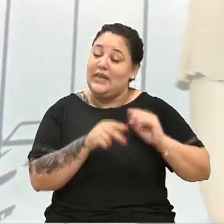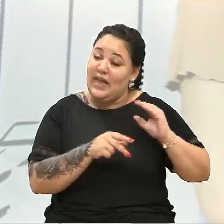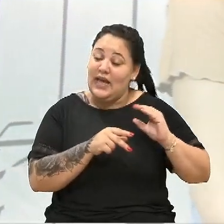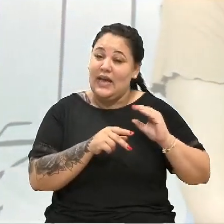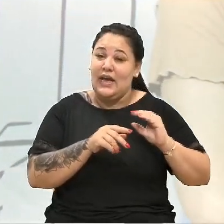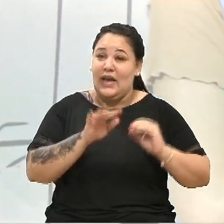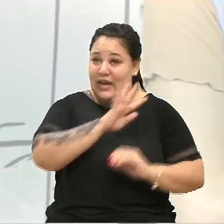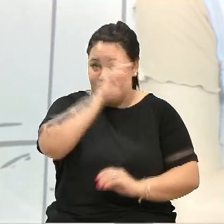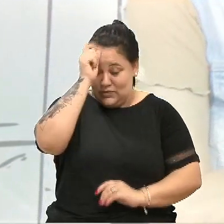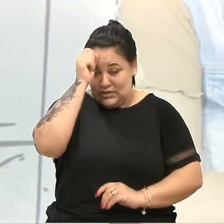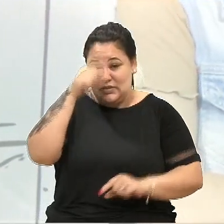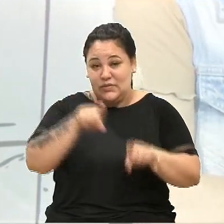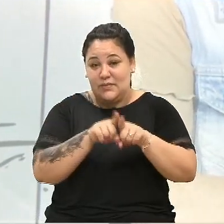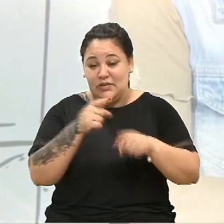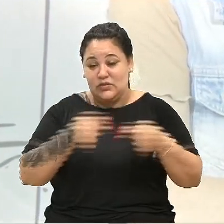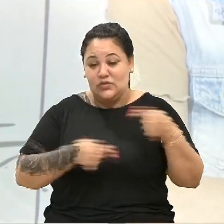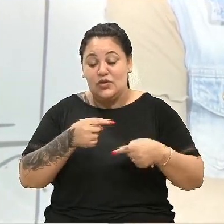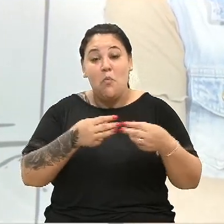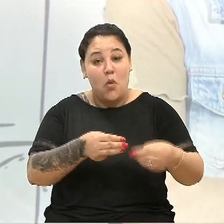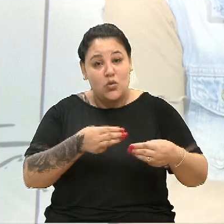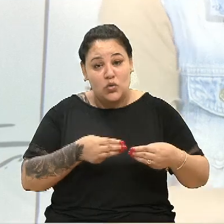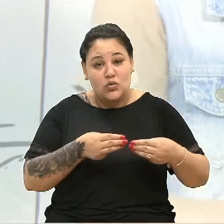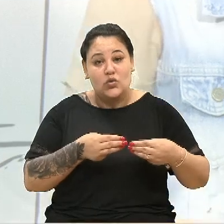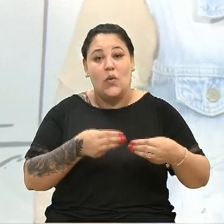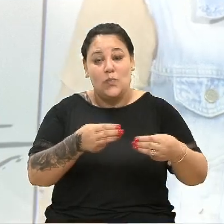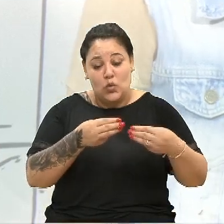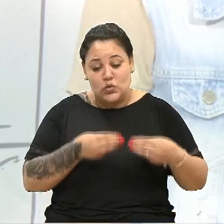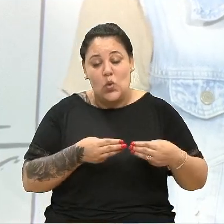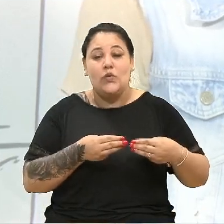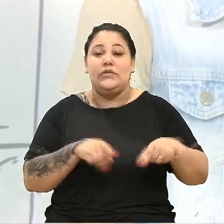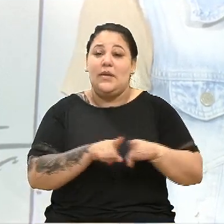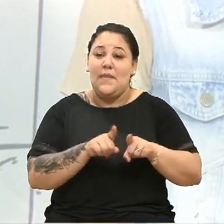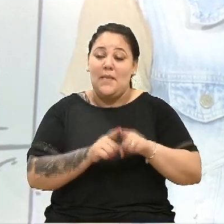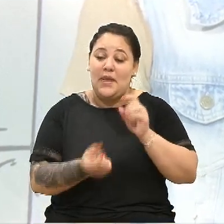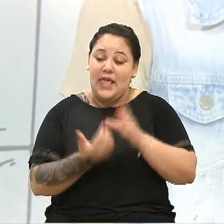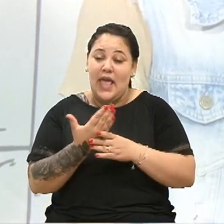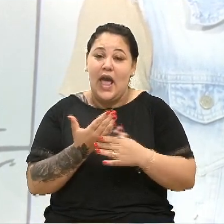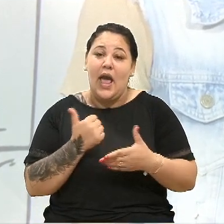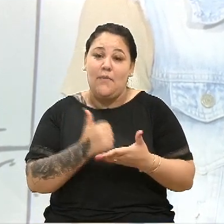isso, né? Inclusive, questões de moções nossas aqui para apoiar esses projetos